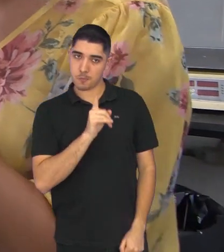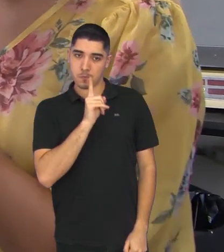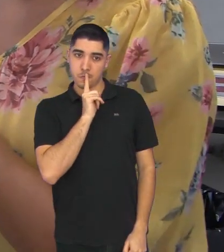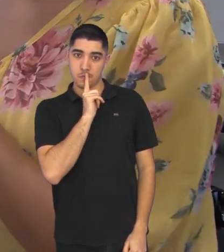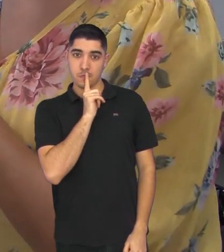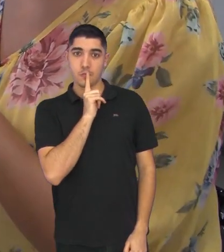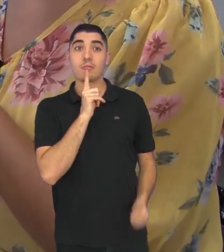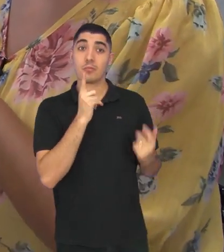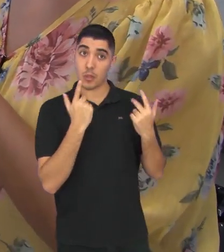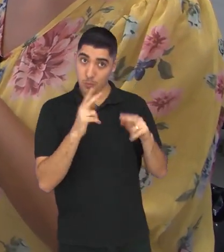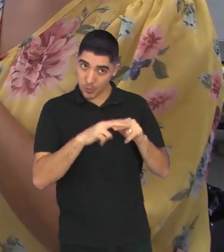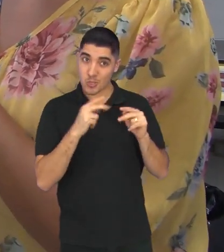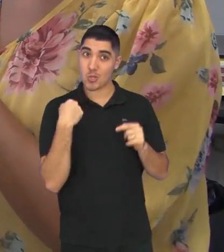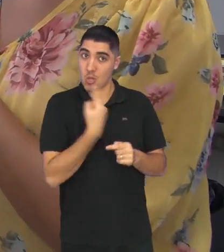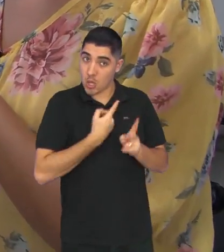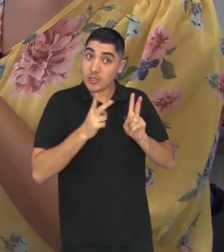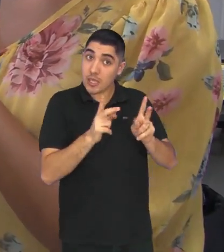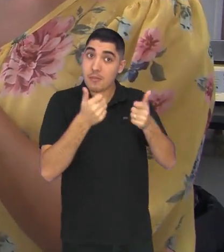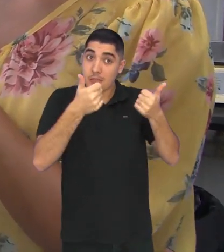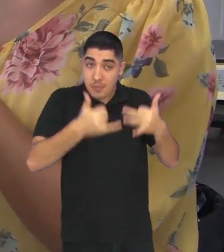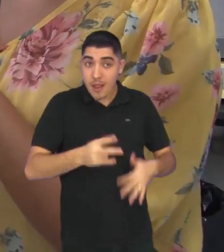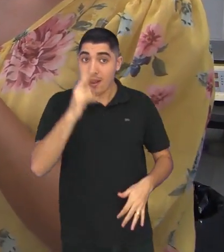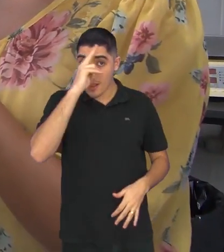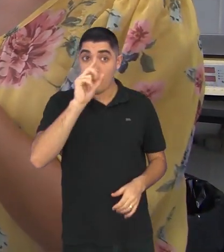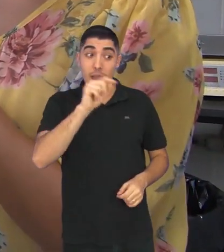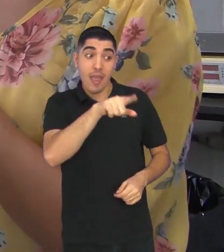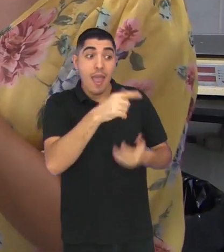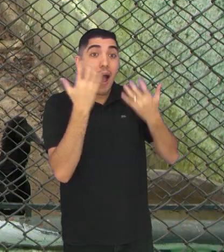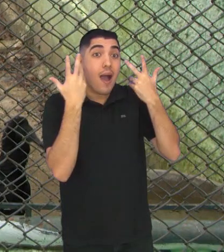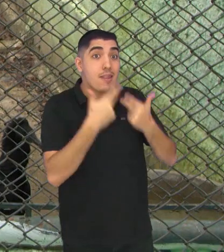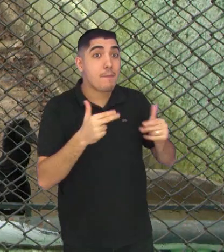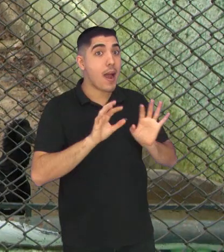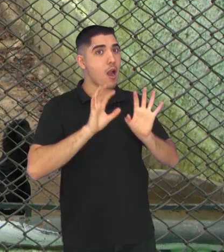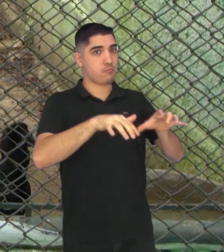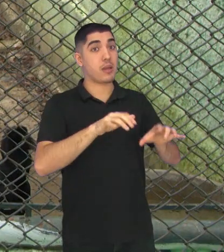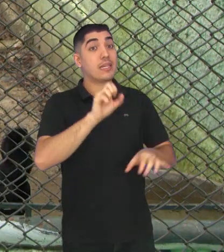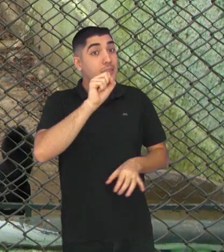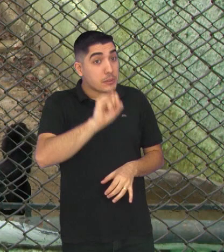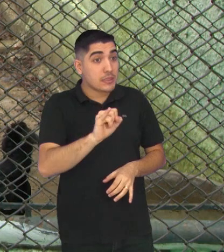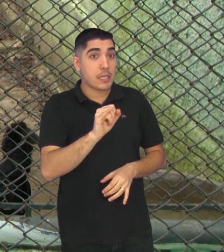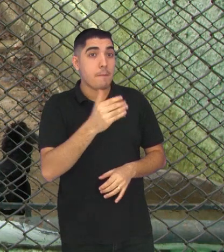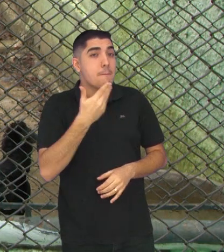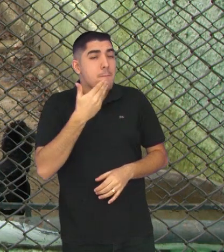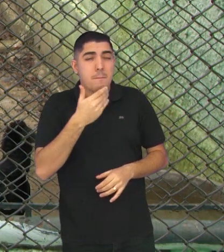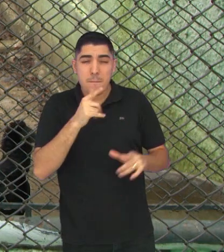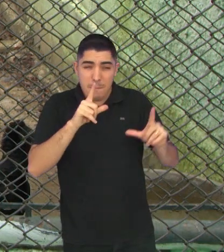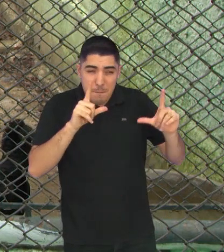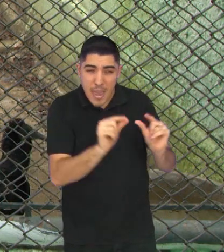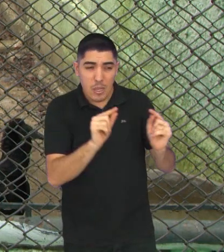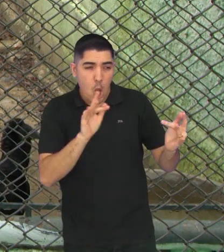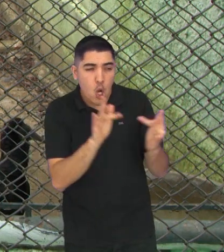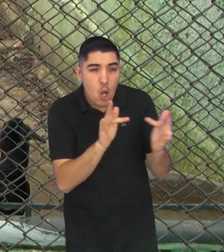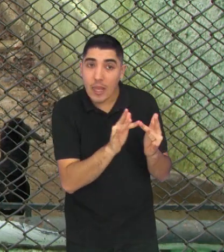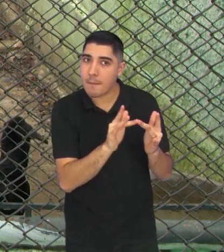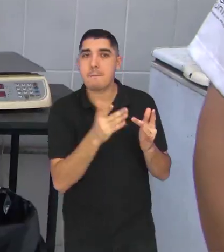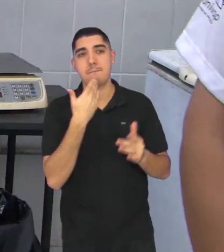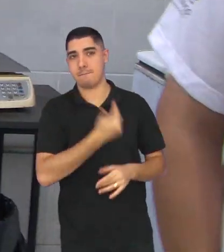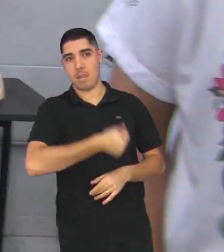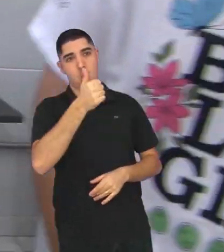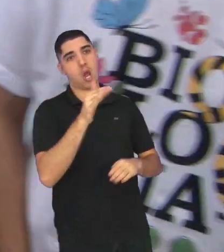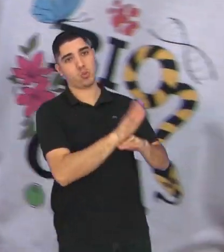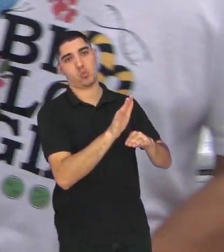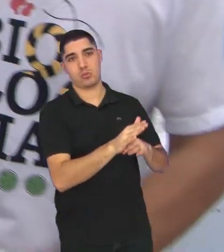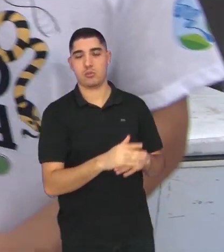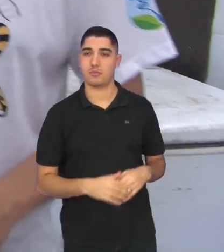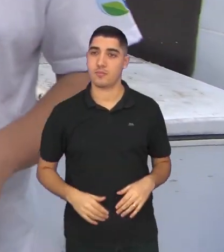Ah, sim. Porque como nós sempre estamos reforçando, é animal silvestre. Então, sim. Quanto menos interação, melhor. Samuel, e aí? Qual que é o